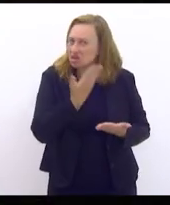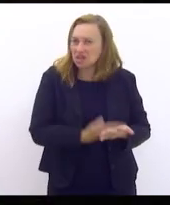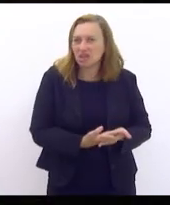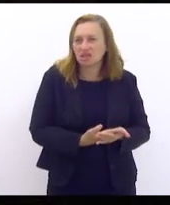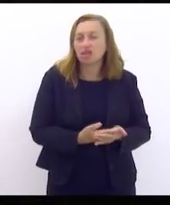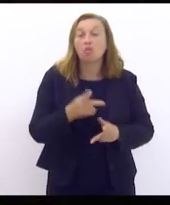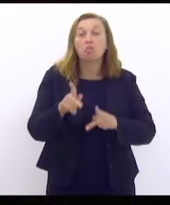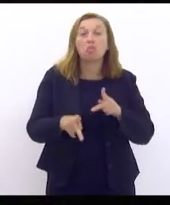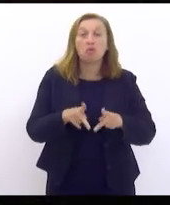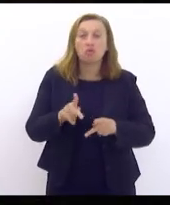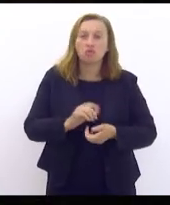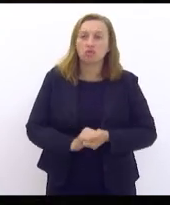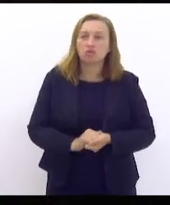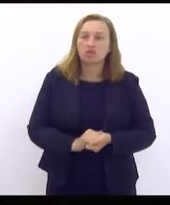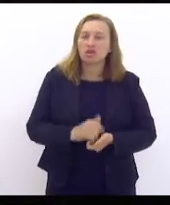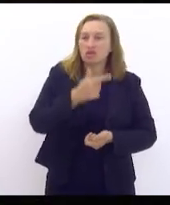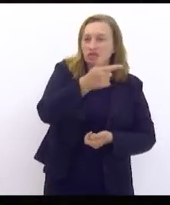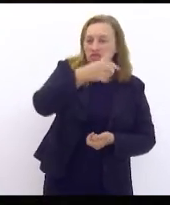População,